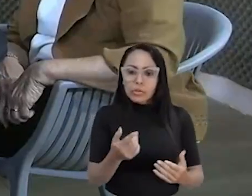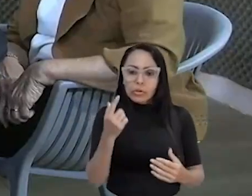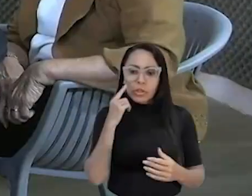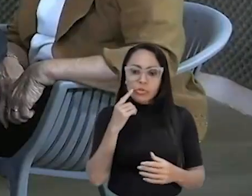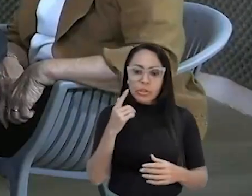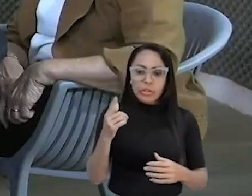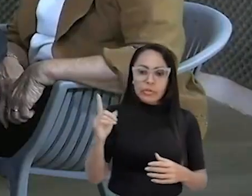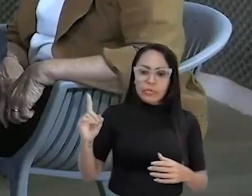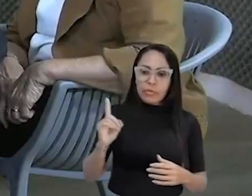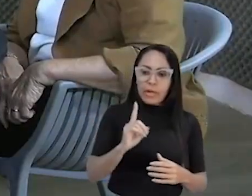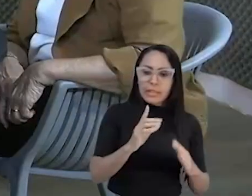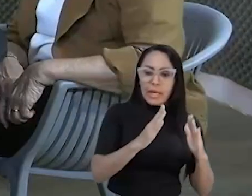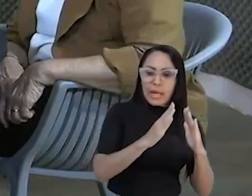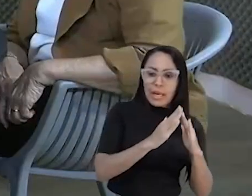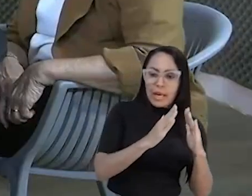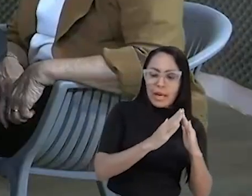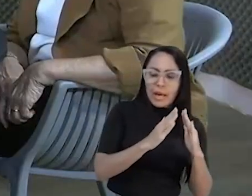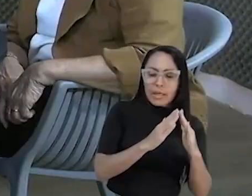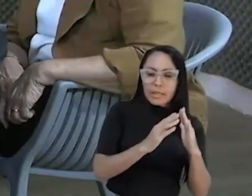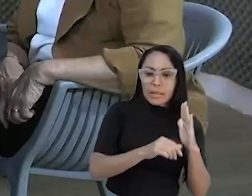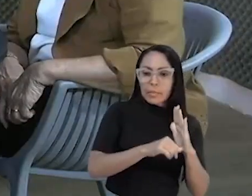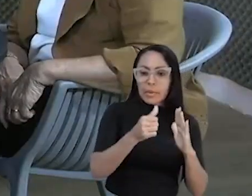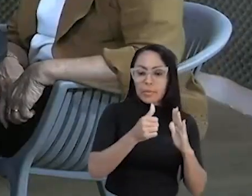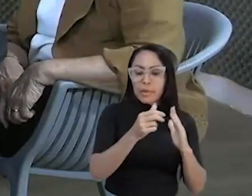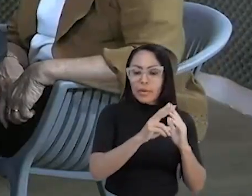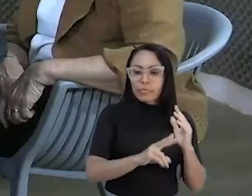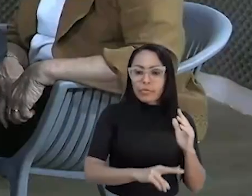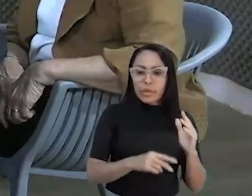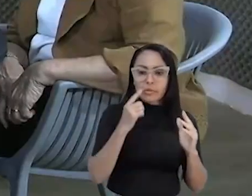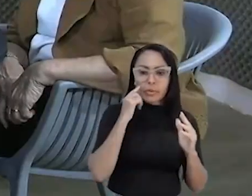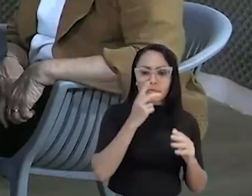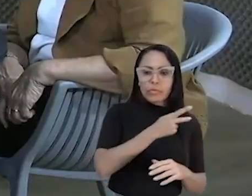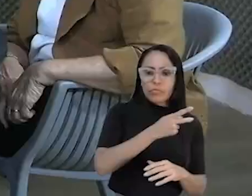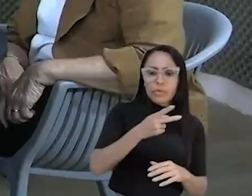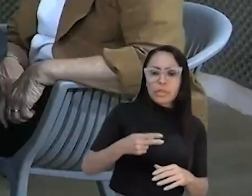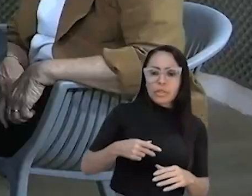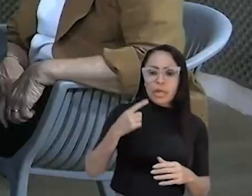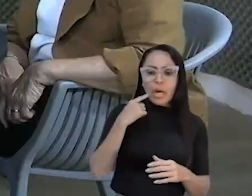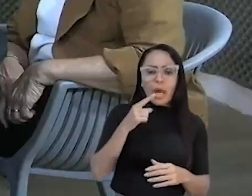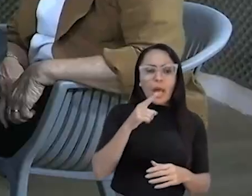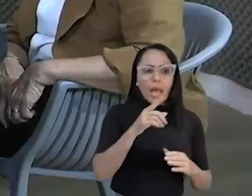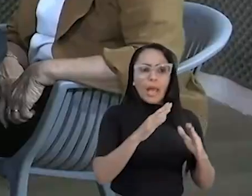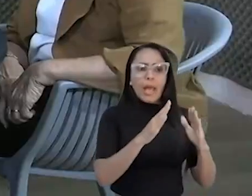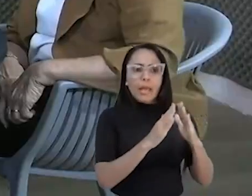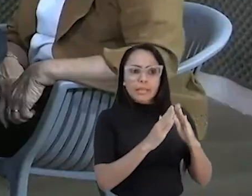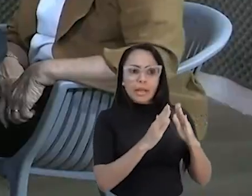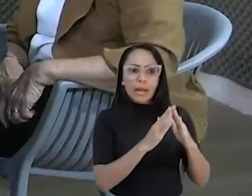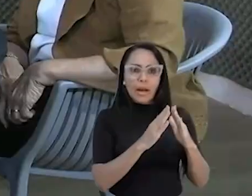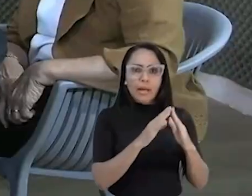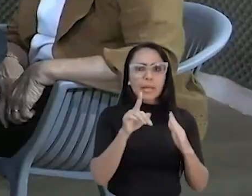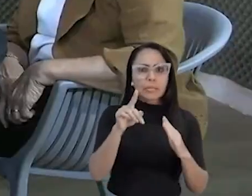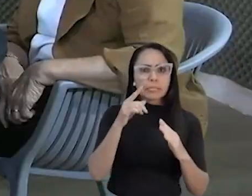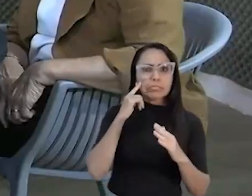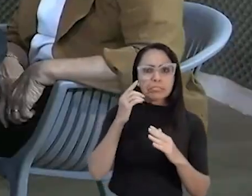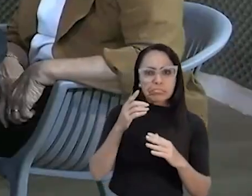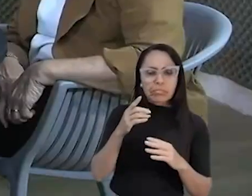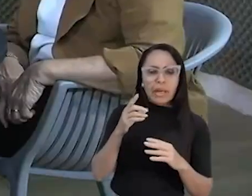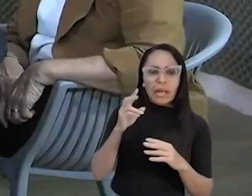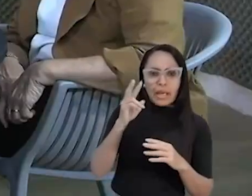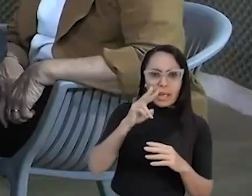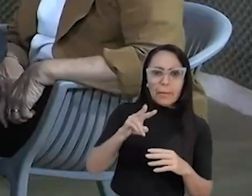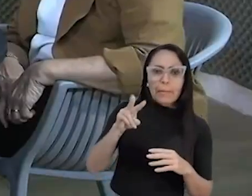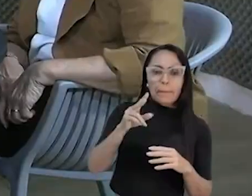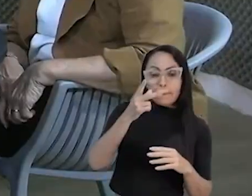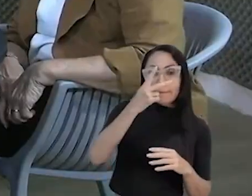casa de alguém pela primeira vez e a gente só conhece a pessoa, a gente olha para casa e faz, poxa, essa casa é a cara de fulano, né? Representa de